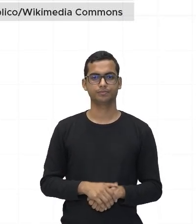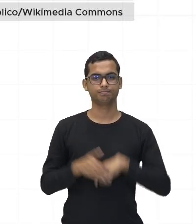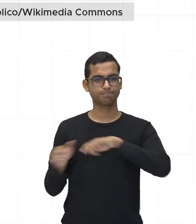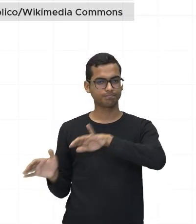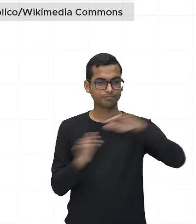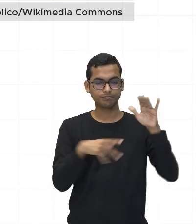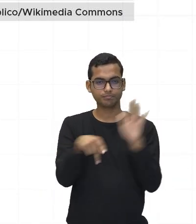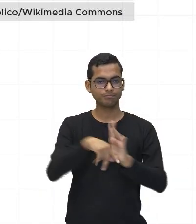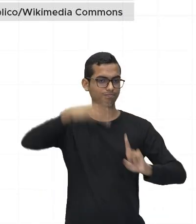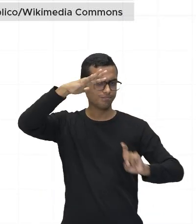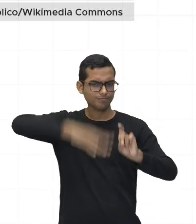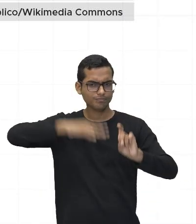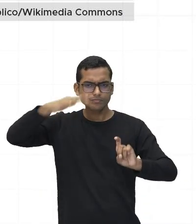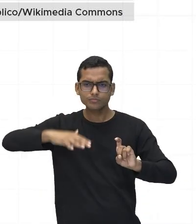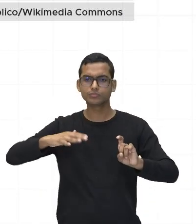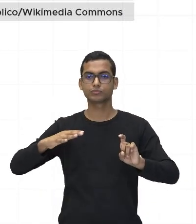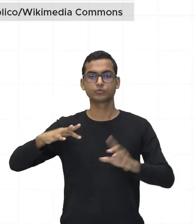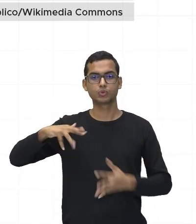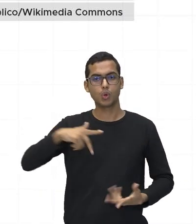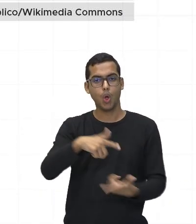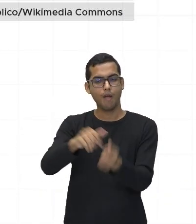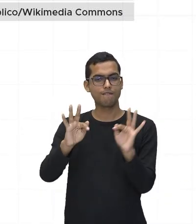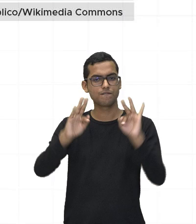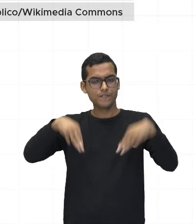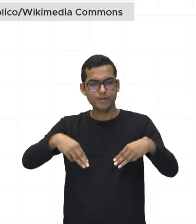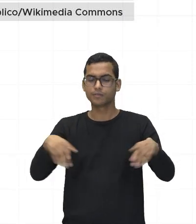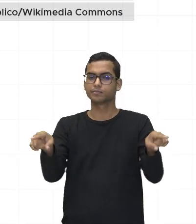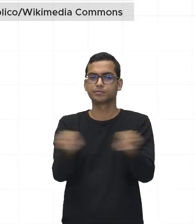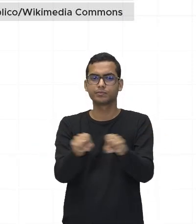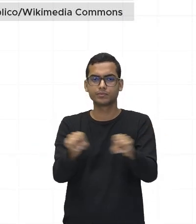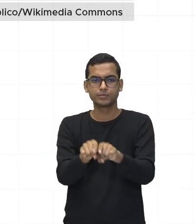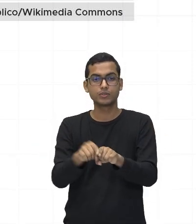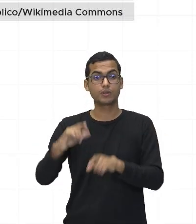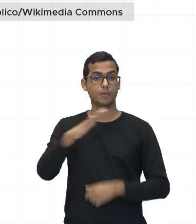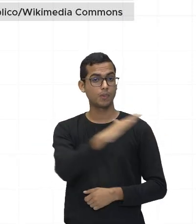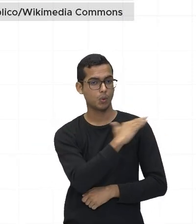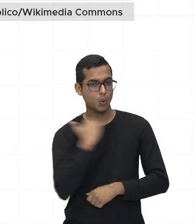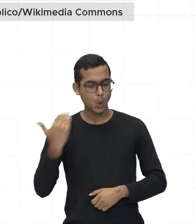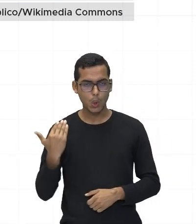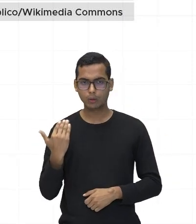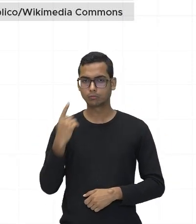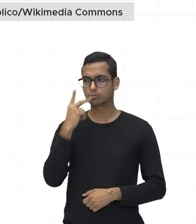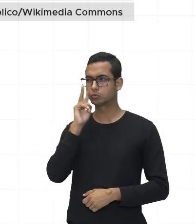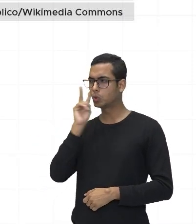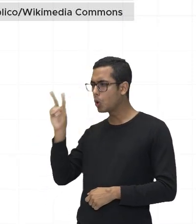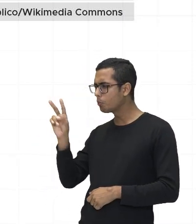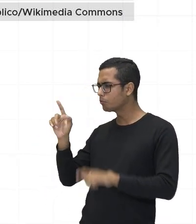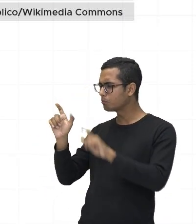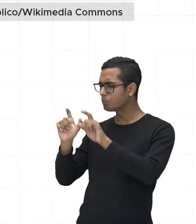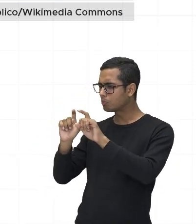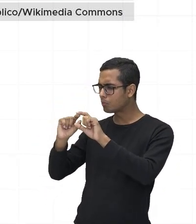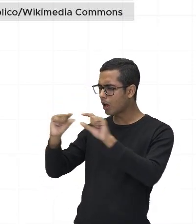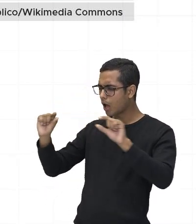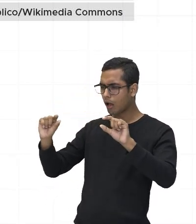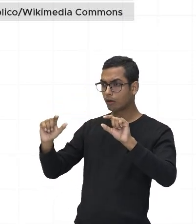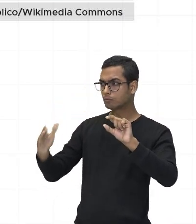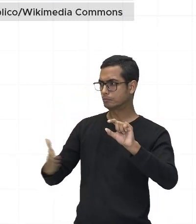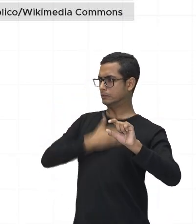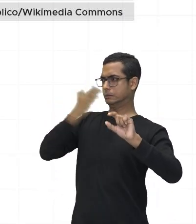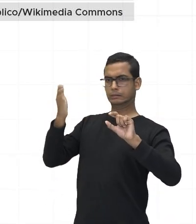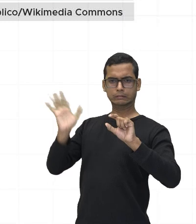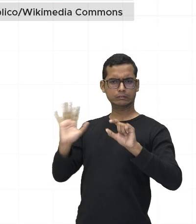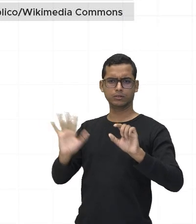Os mitos de fim do mundo e de morte. Não se assustem com o nome, viu? Não se assustem com esse